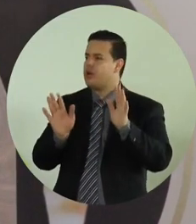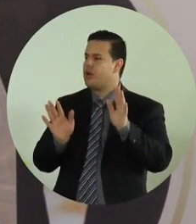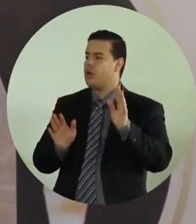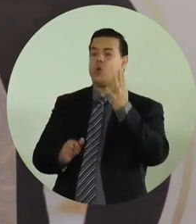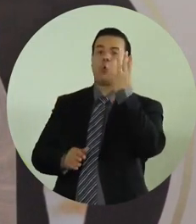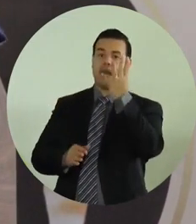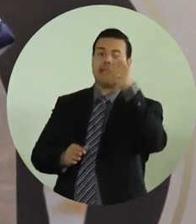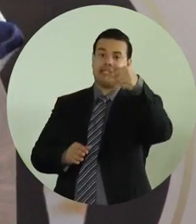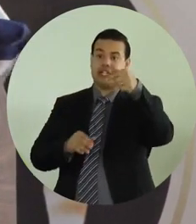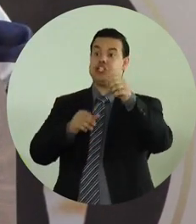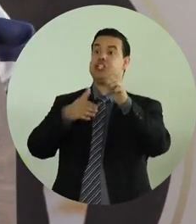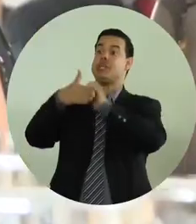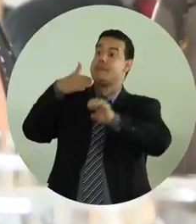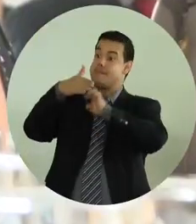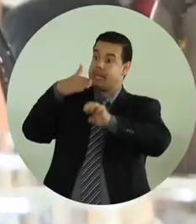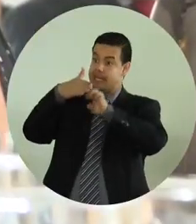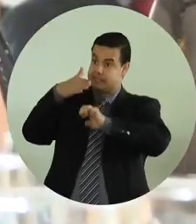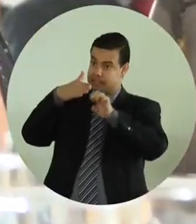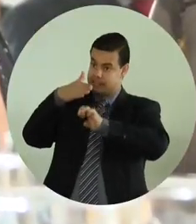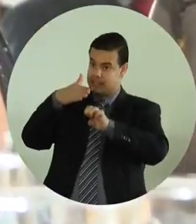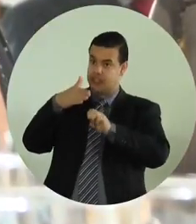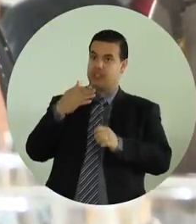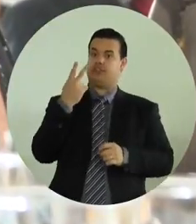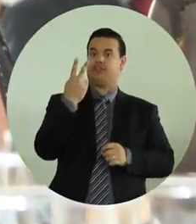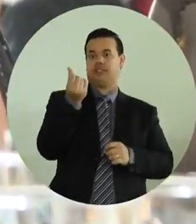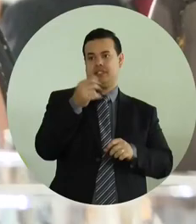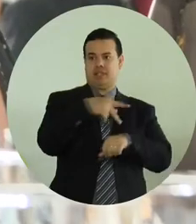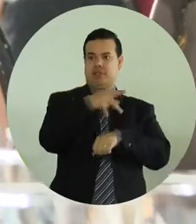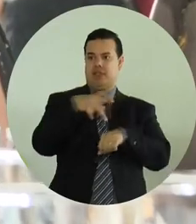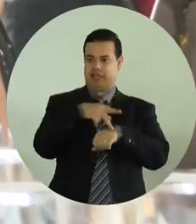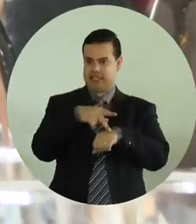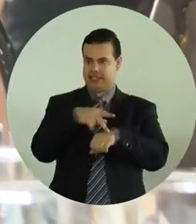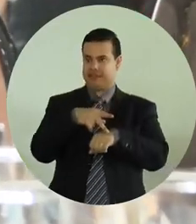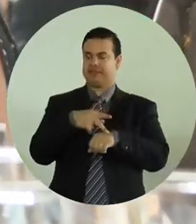47 empresas, todos eles estavam